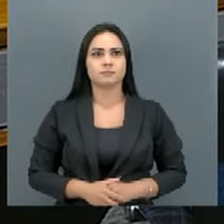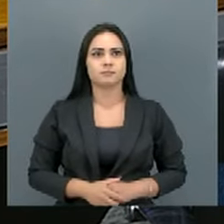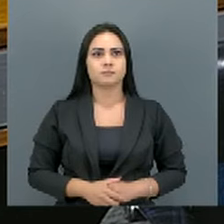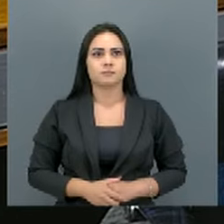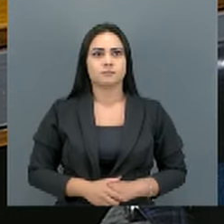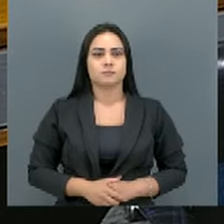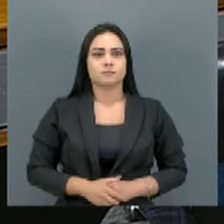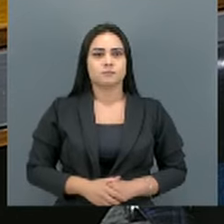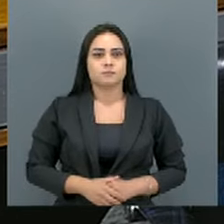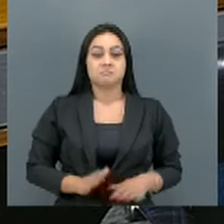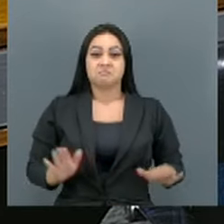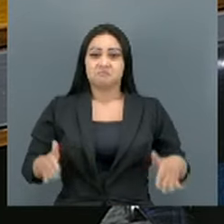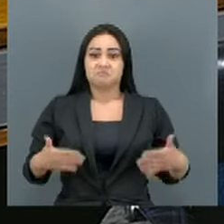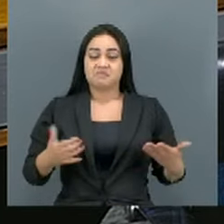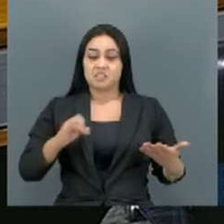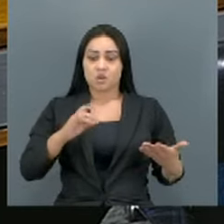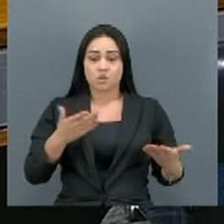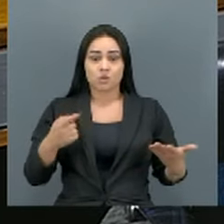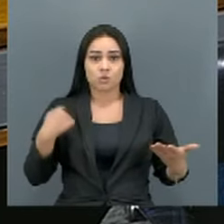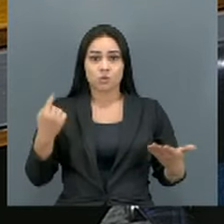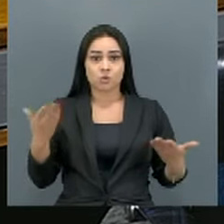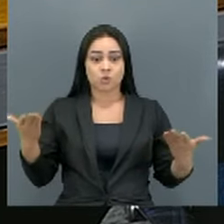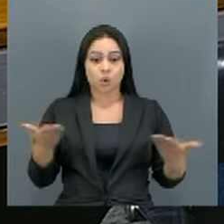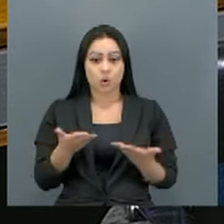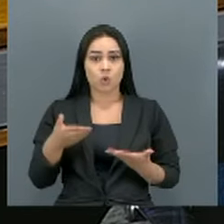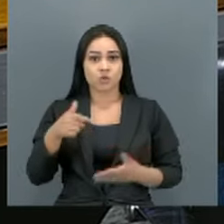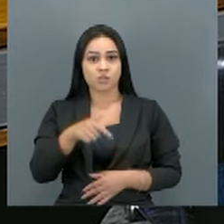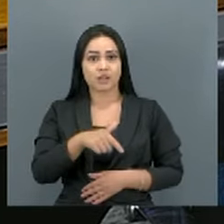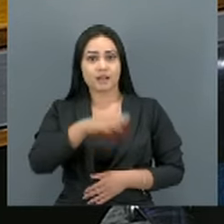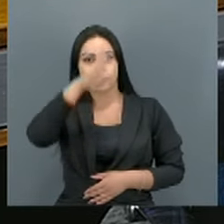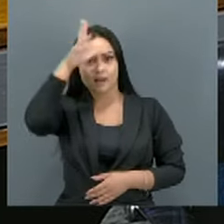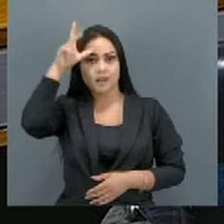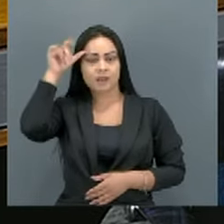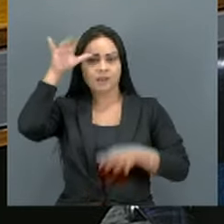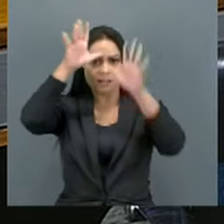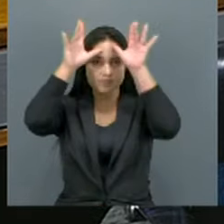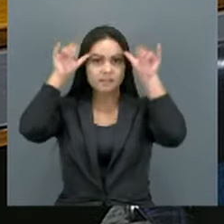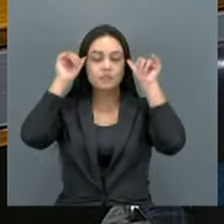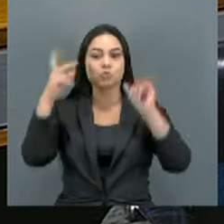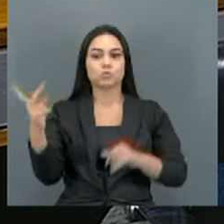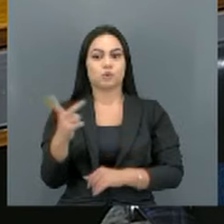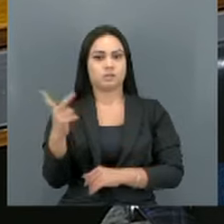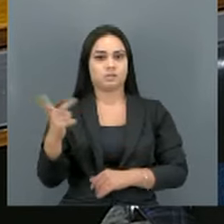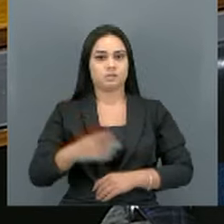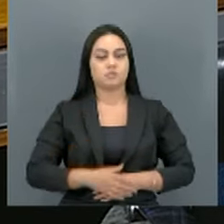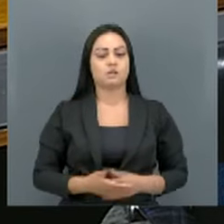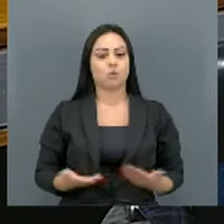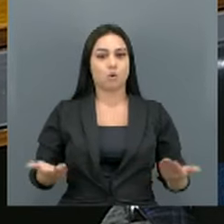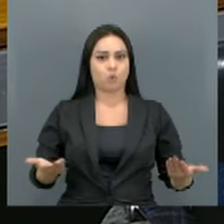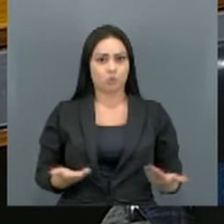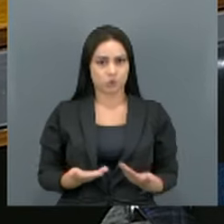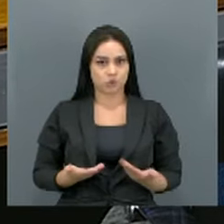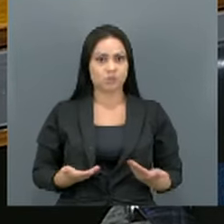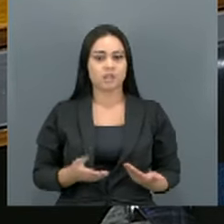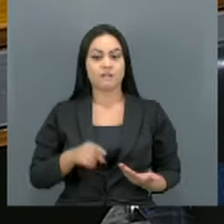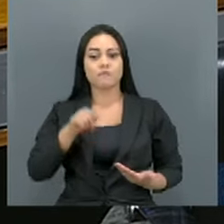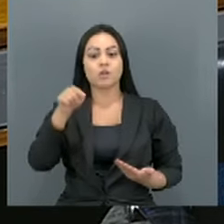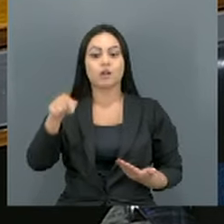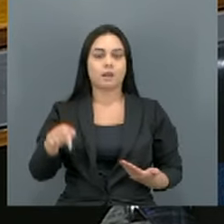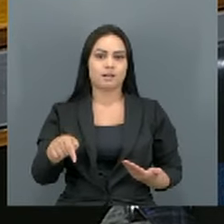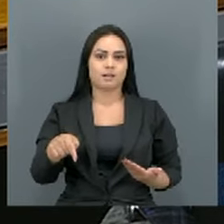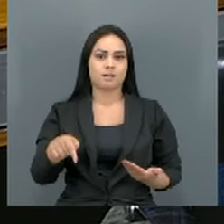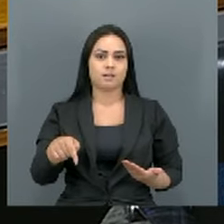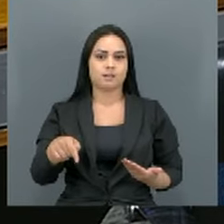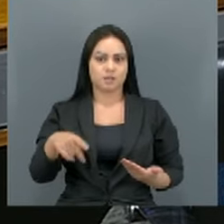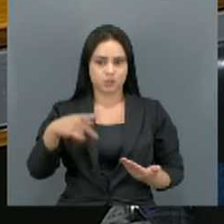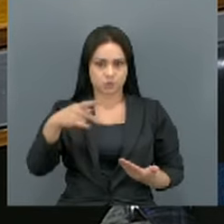Então, se nós formos hoje, cacique Arnaldo, cacique Graciano, hoje, lá, na